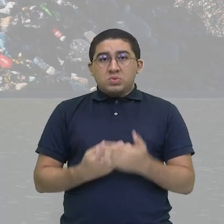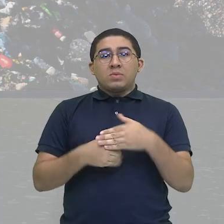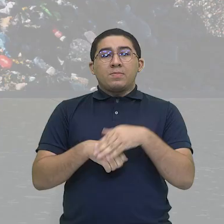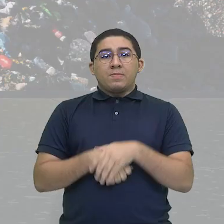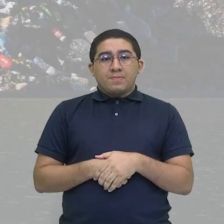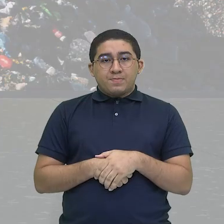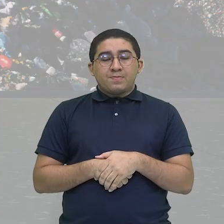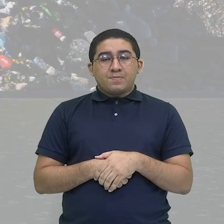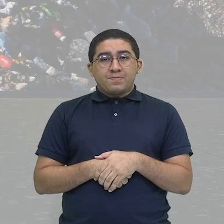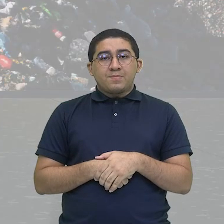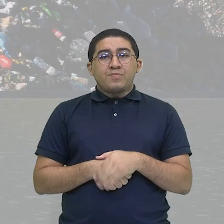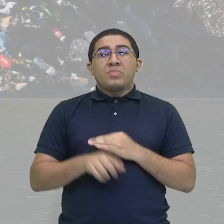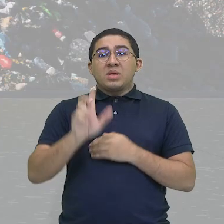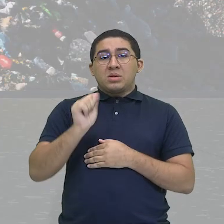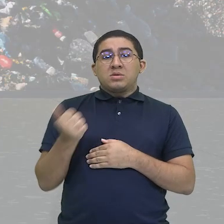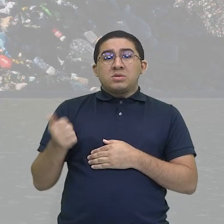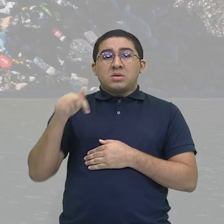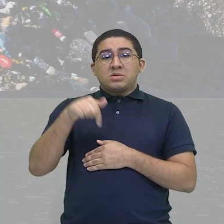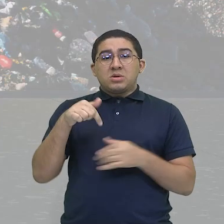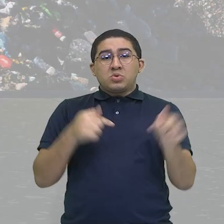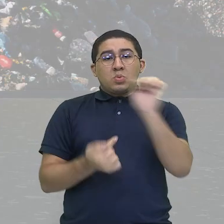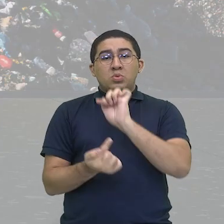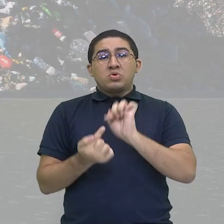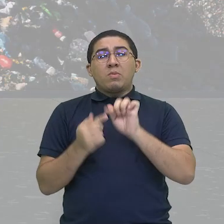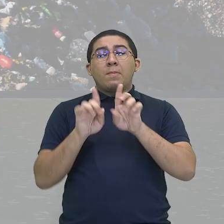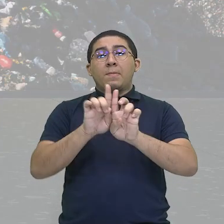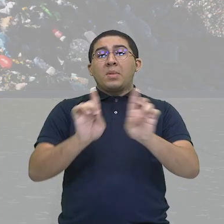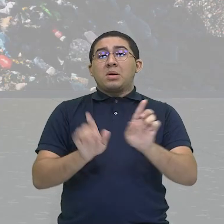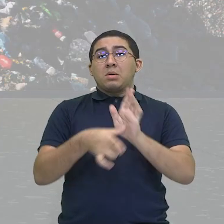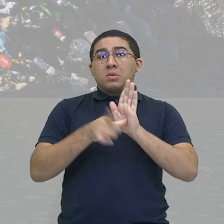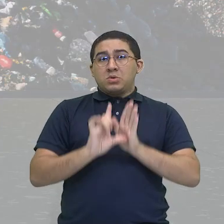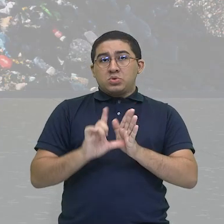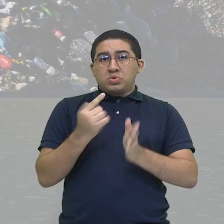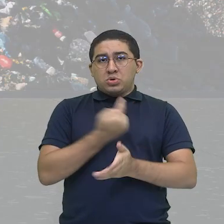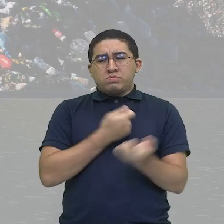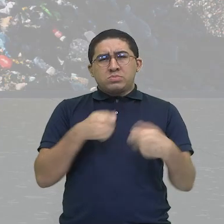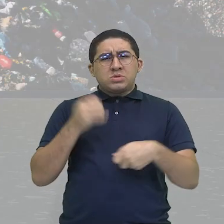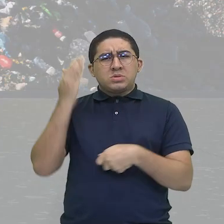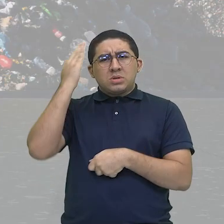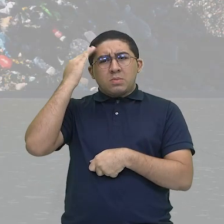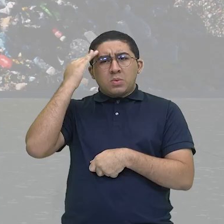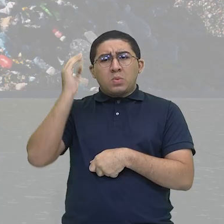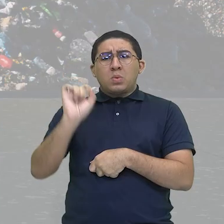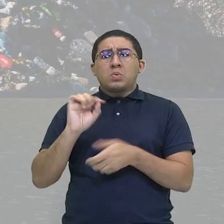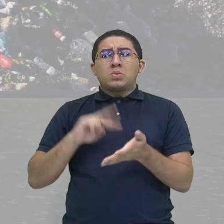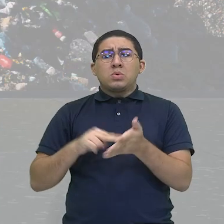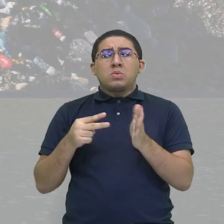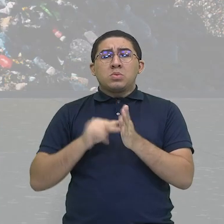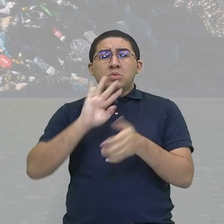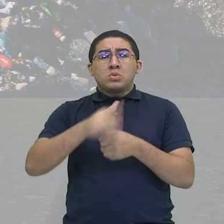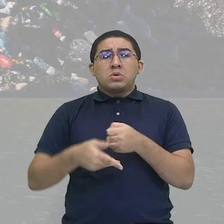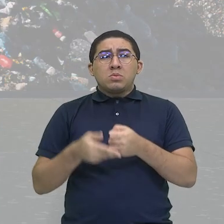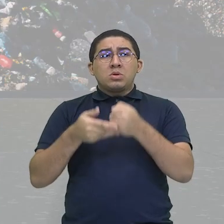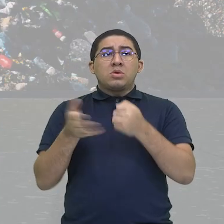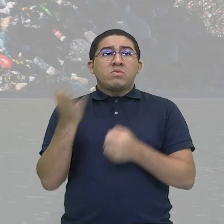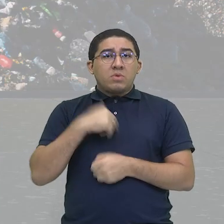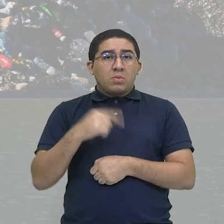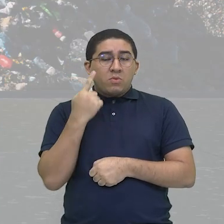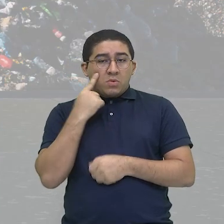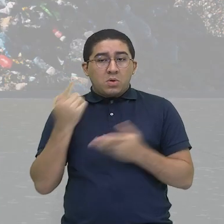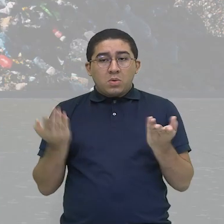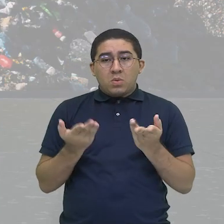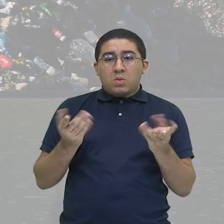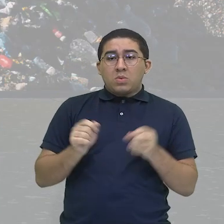né, esses 17 Objetivos de Desenvolvimento Sustentável. Mas antes, a gente precisa saber o que é sustentabilidade. Então, por isso que a gente traz